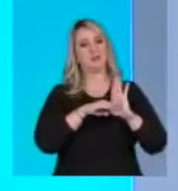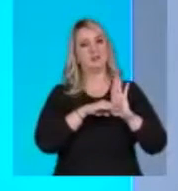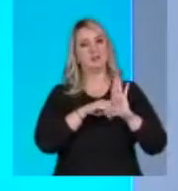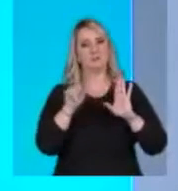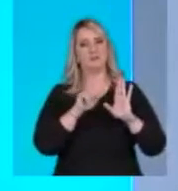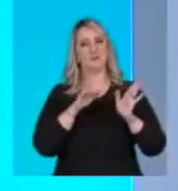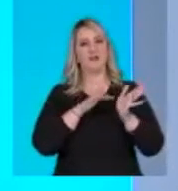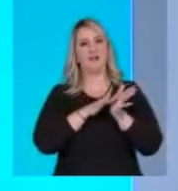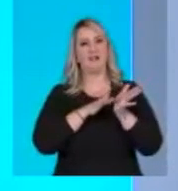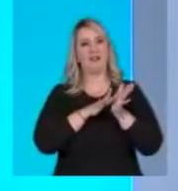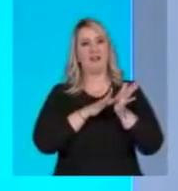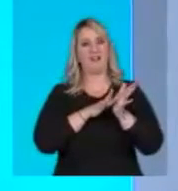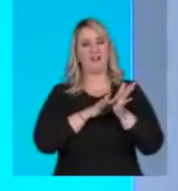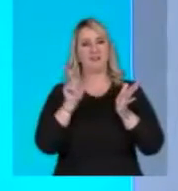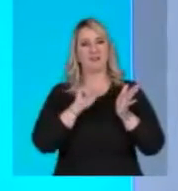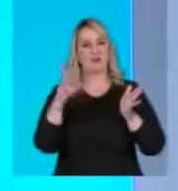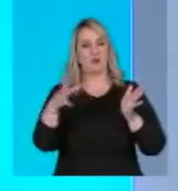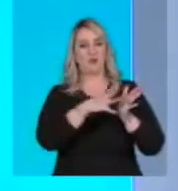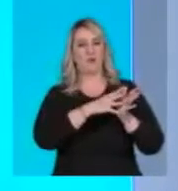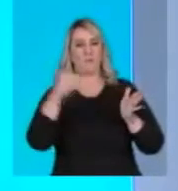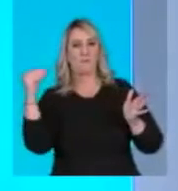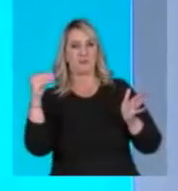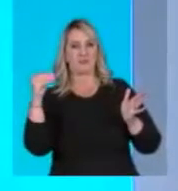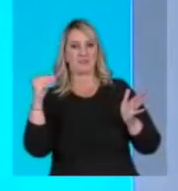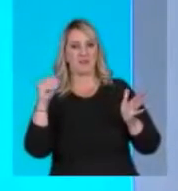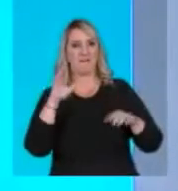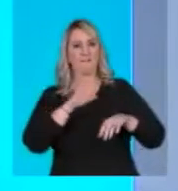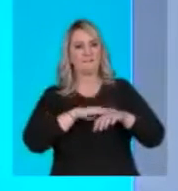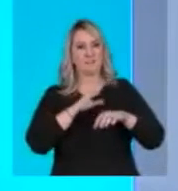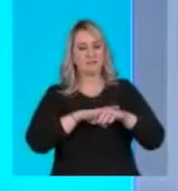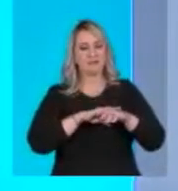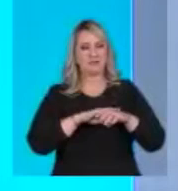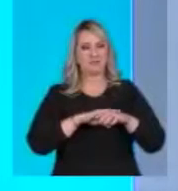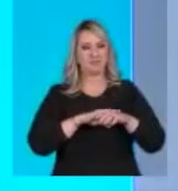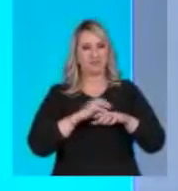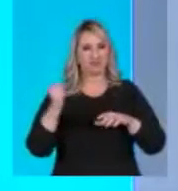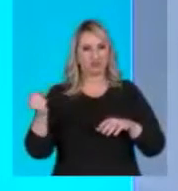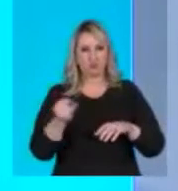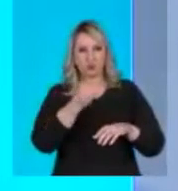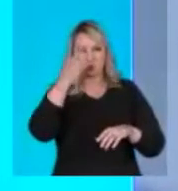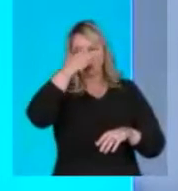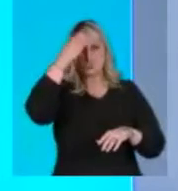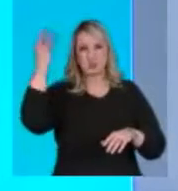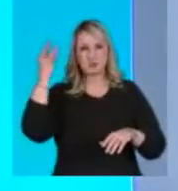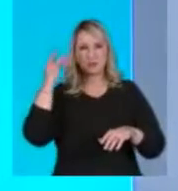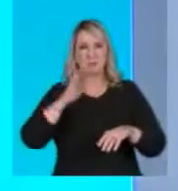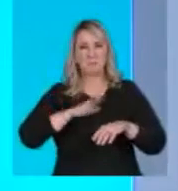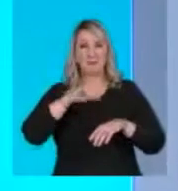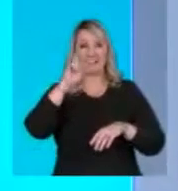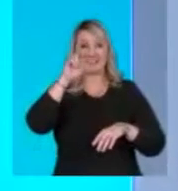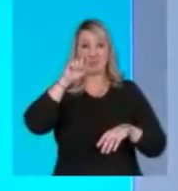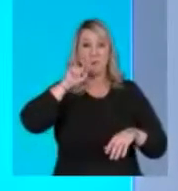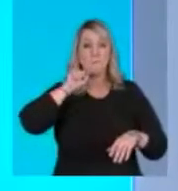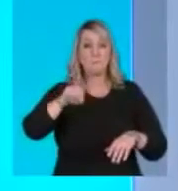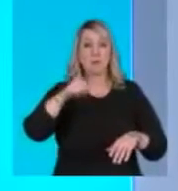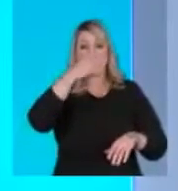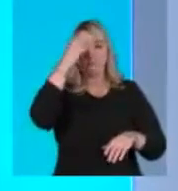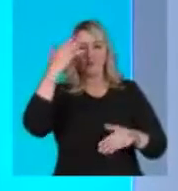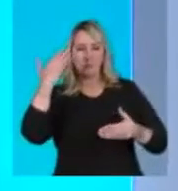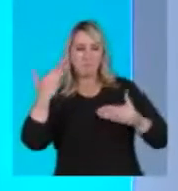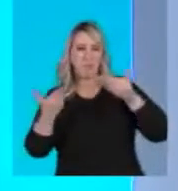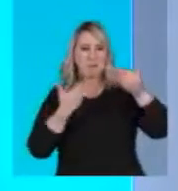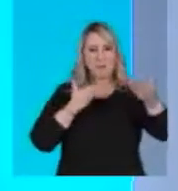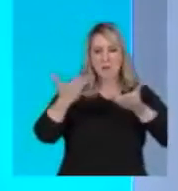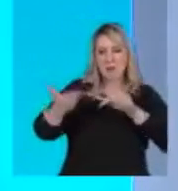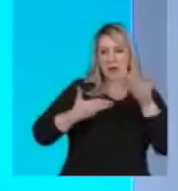forjado nós podemos não foi copiado nosso programa foi feito com uma quantidade imensa de pessoas mais de cinco mil pessoas que debater